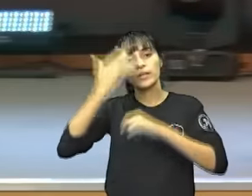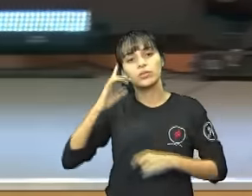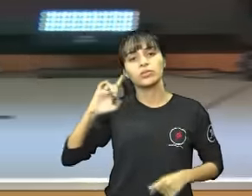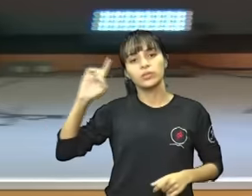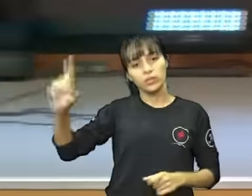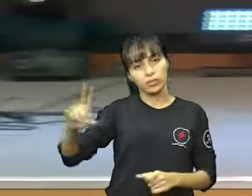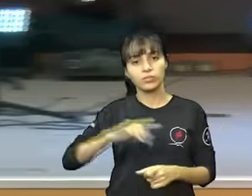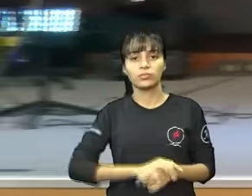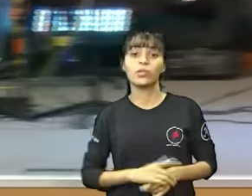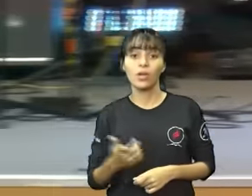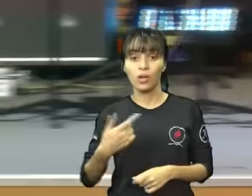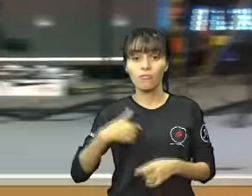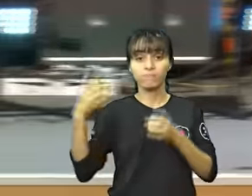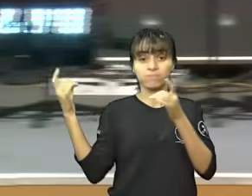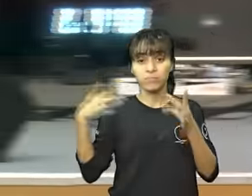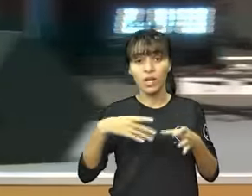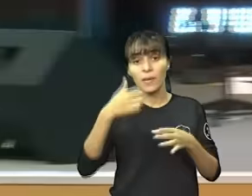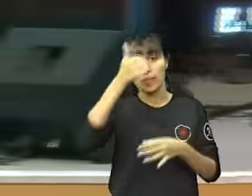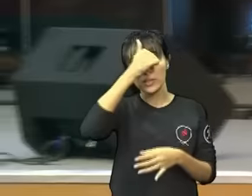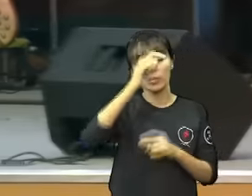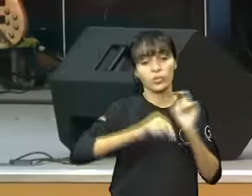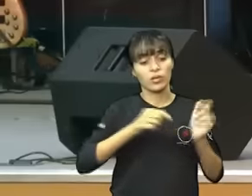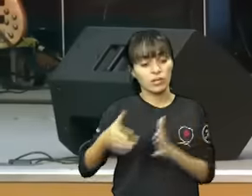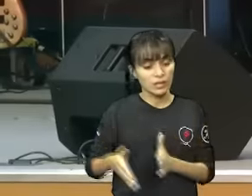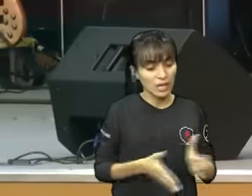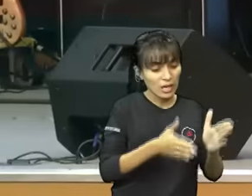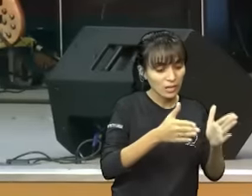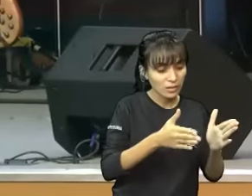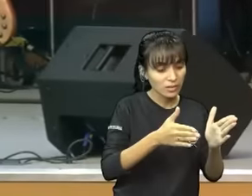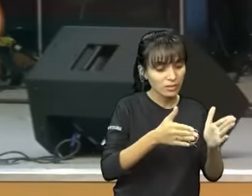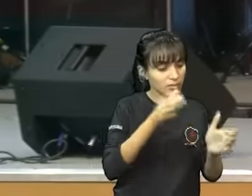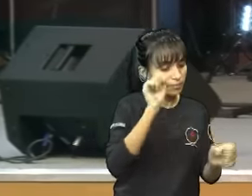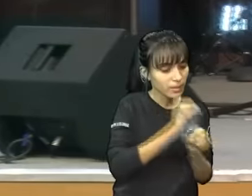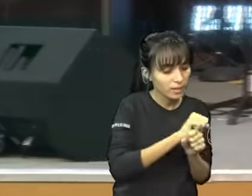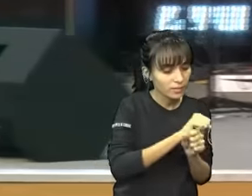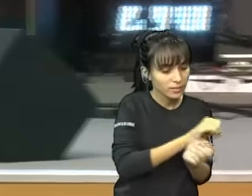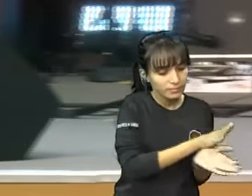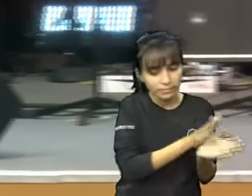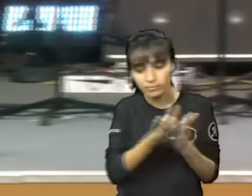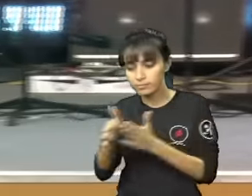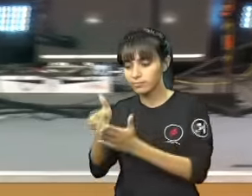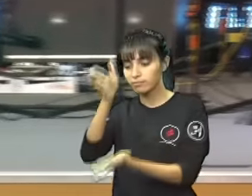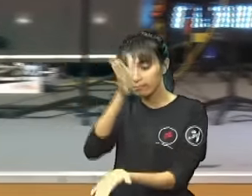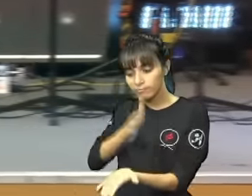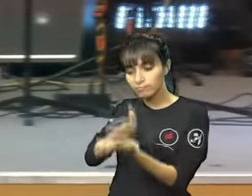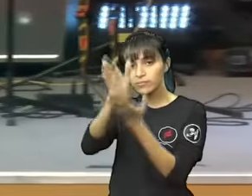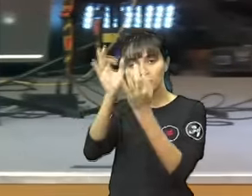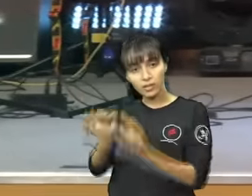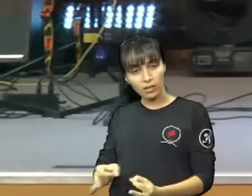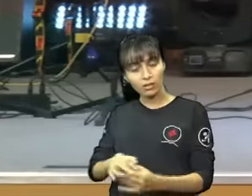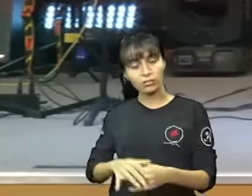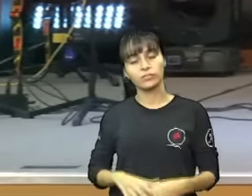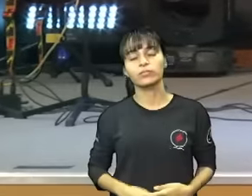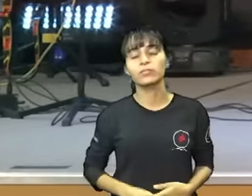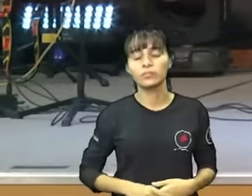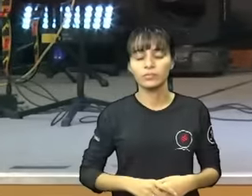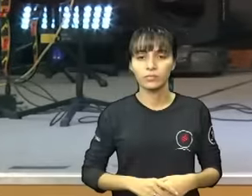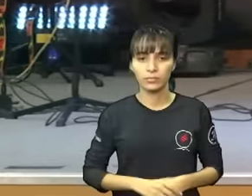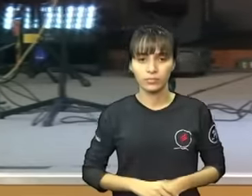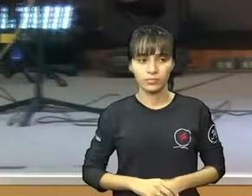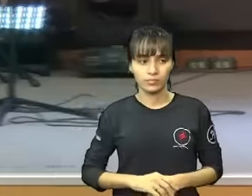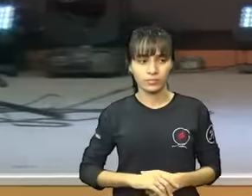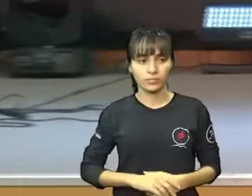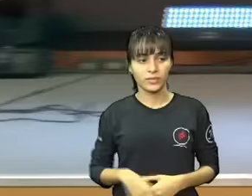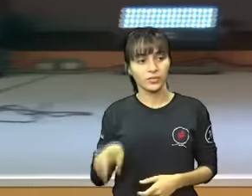eu tô renúncia de arrependimento é você tá no caminho parar sair dele por outro caminho se